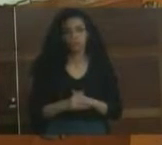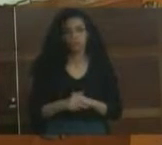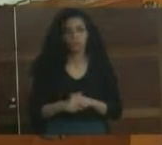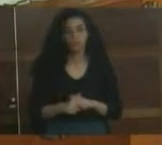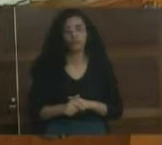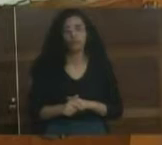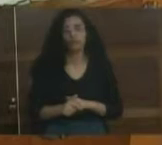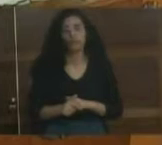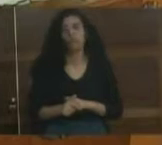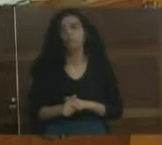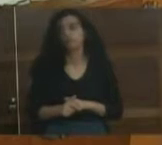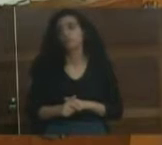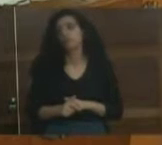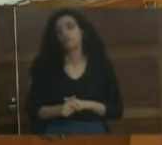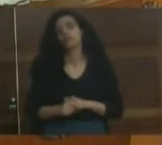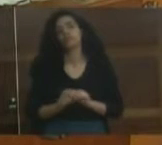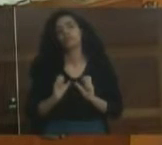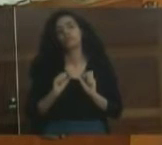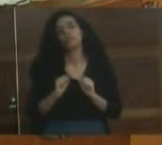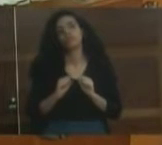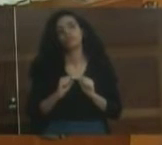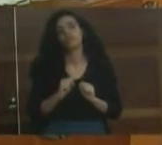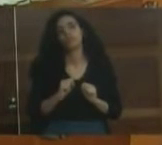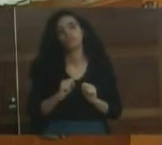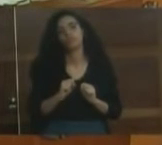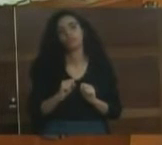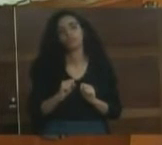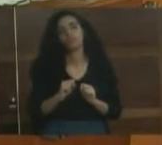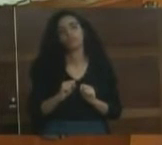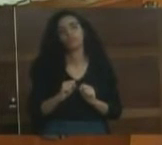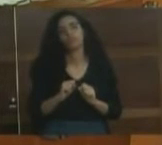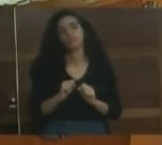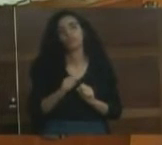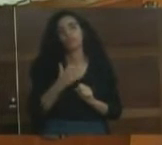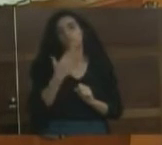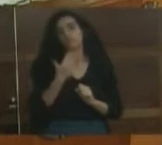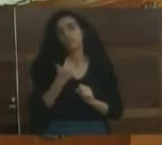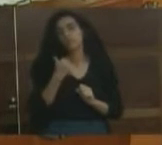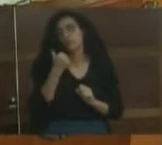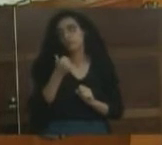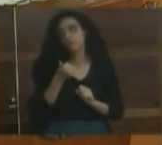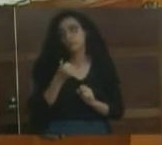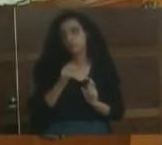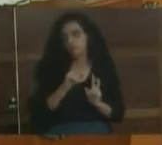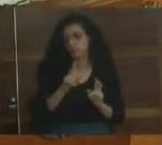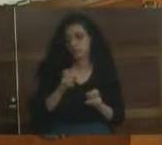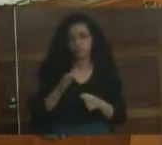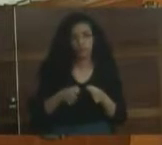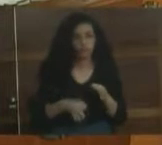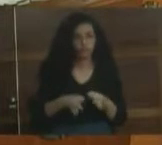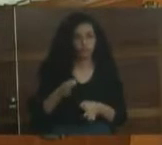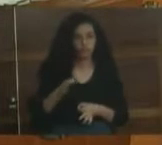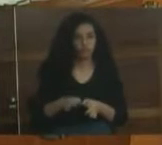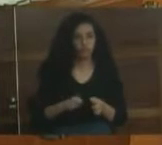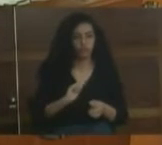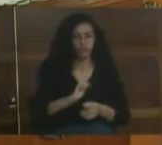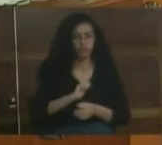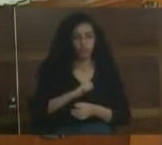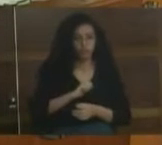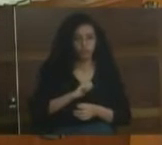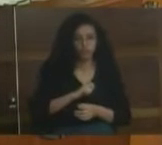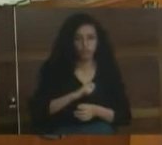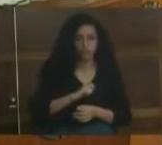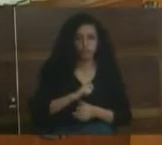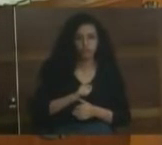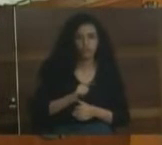no nosso código tributário para que a gente possa viabilizar melhor essa questão da justiça fiscal que nós temos feito